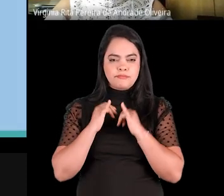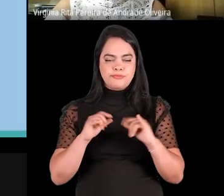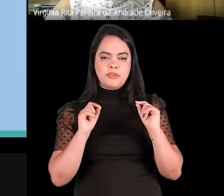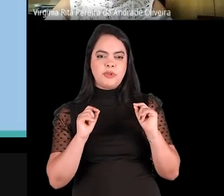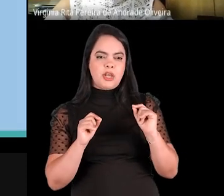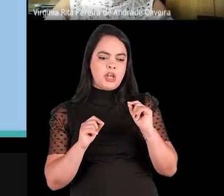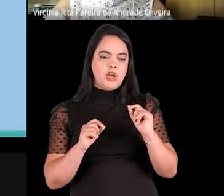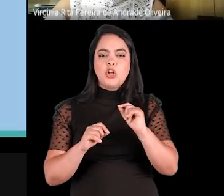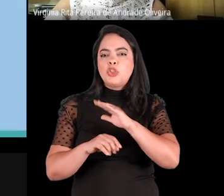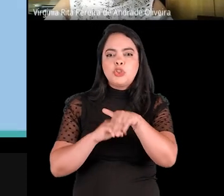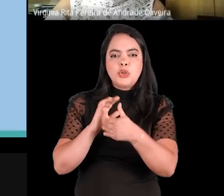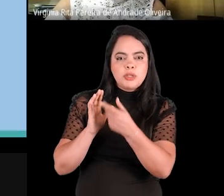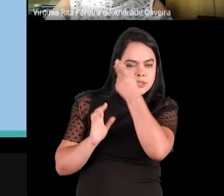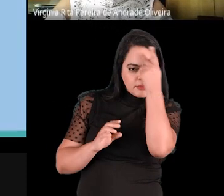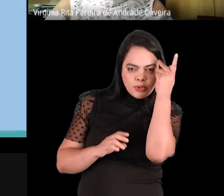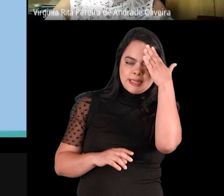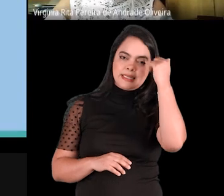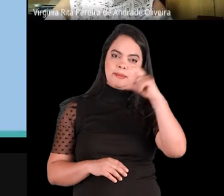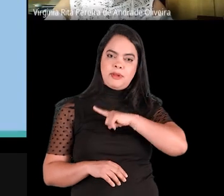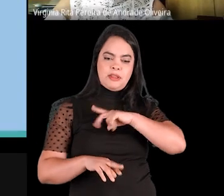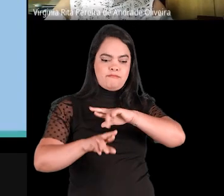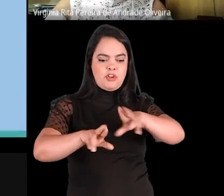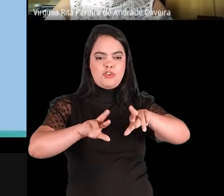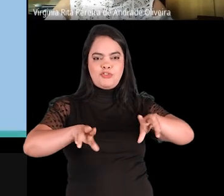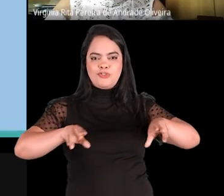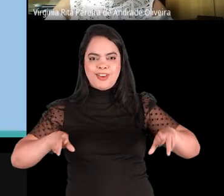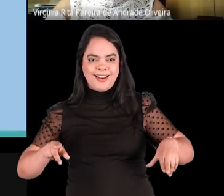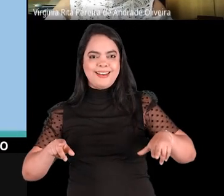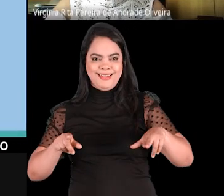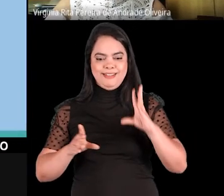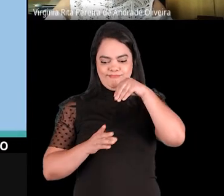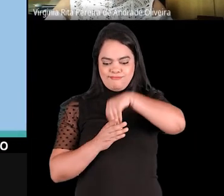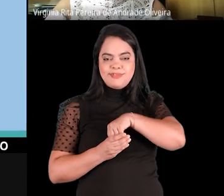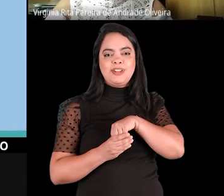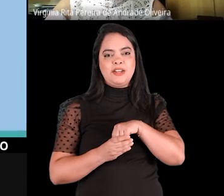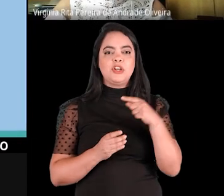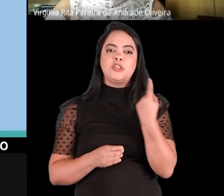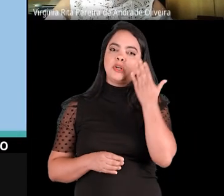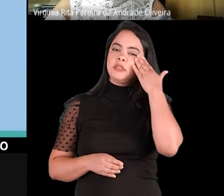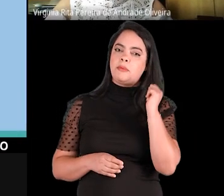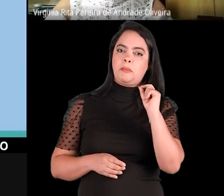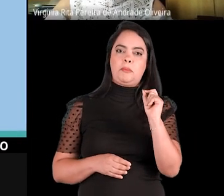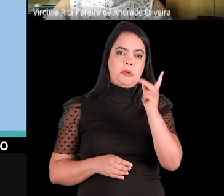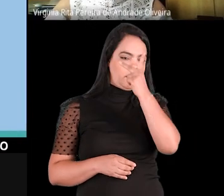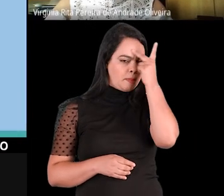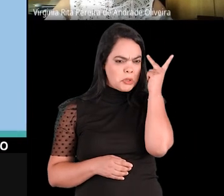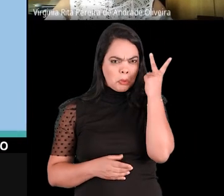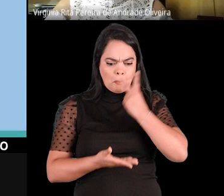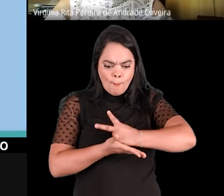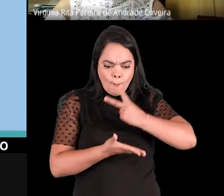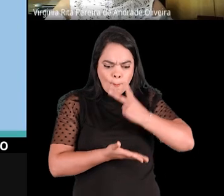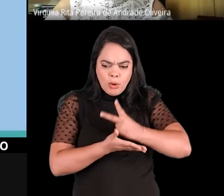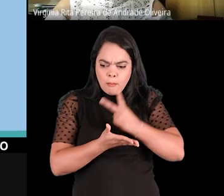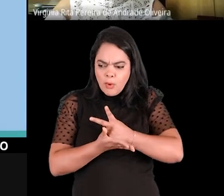si mesmo, Deleuze, 2000, defende a ideia de que não há seres estáticos essencializados, a menos que se